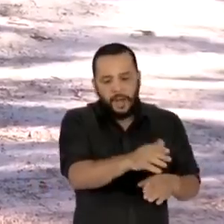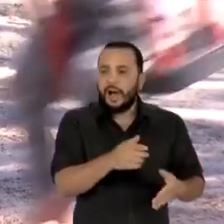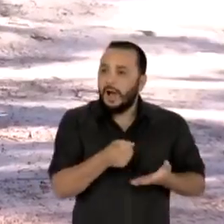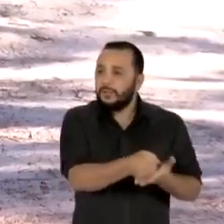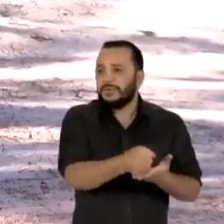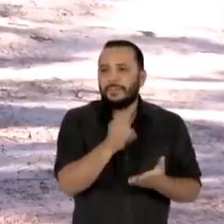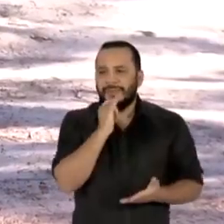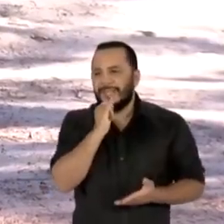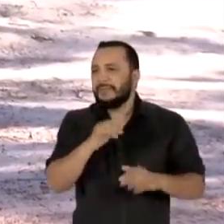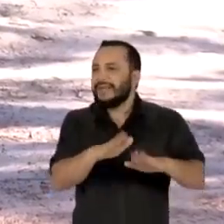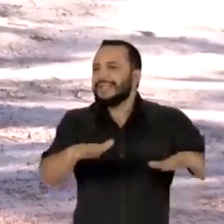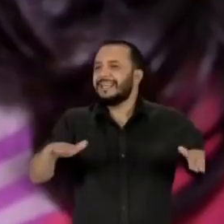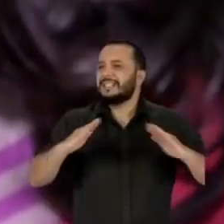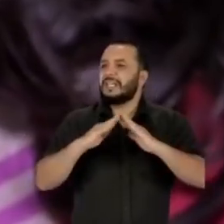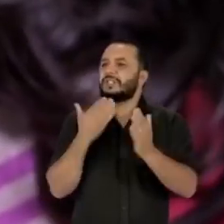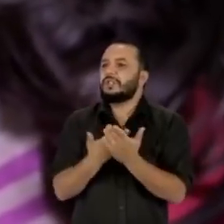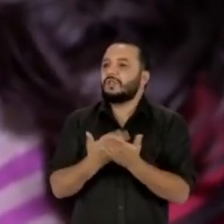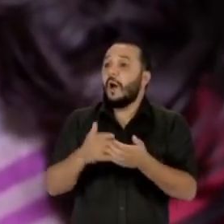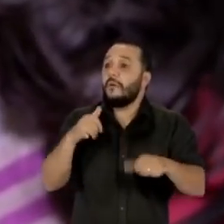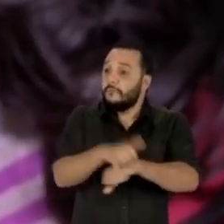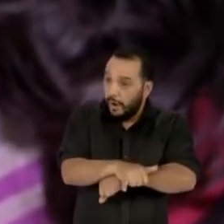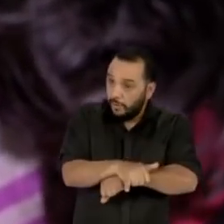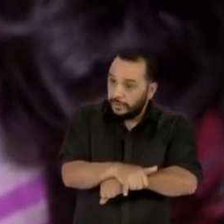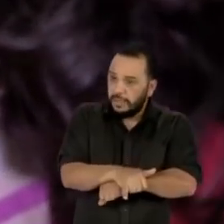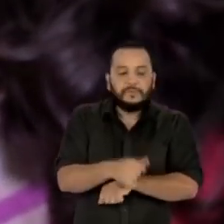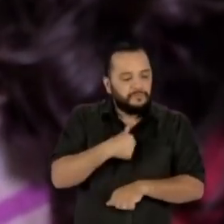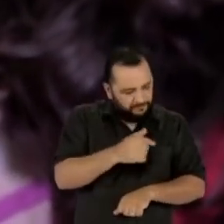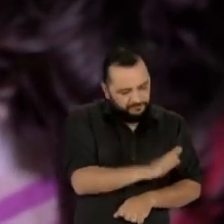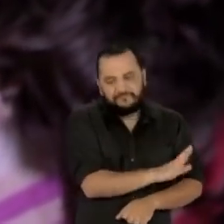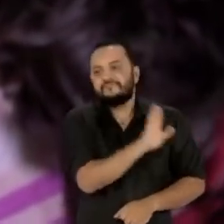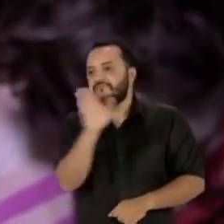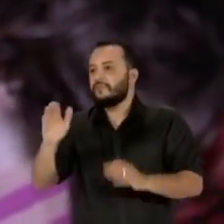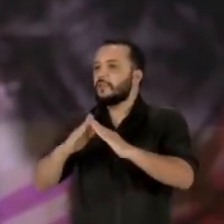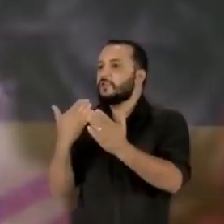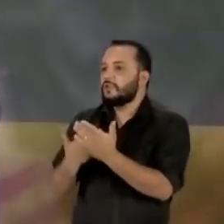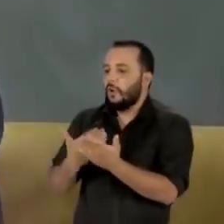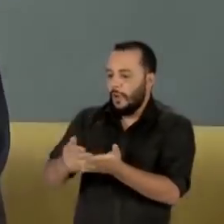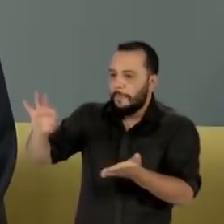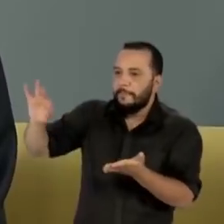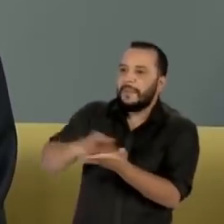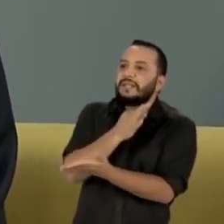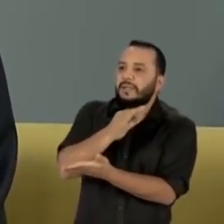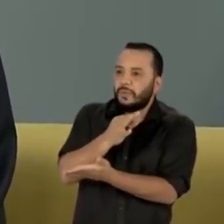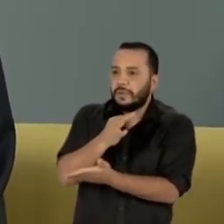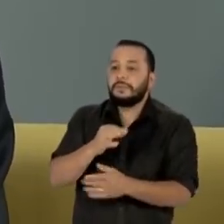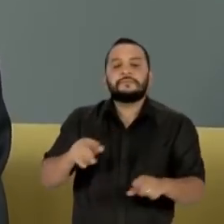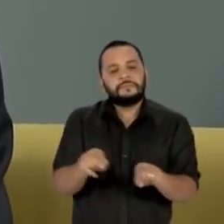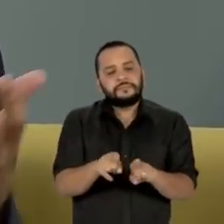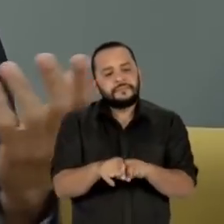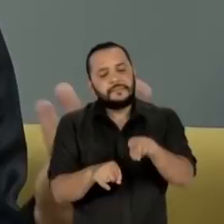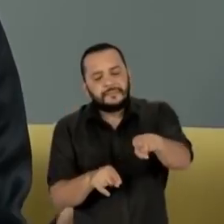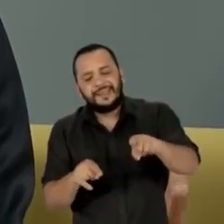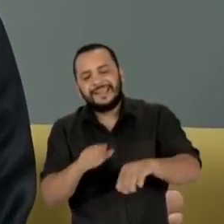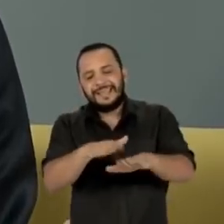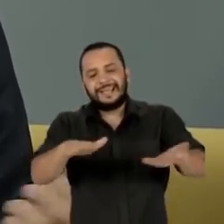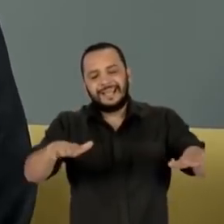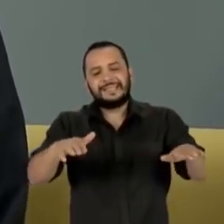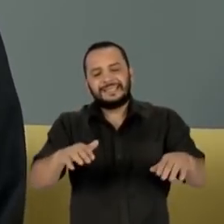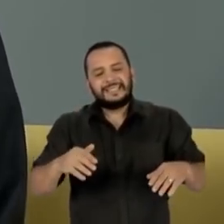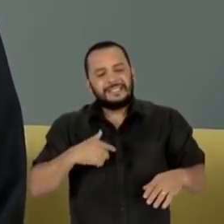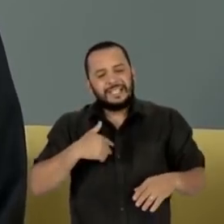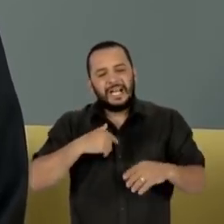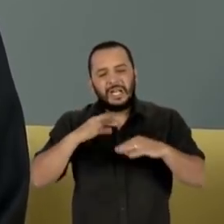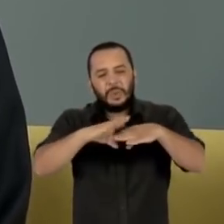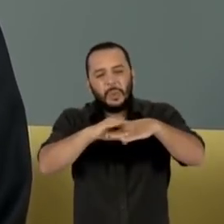não tá frequentando a escola regularmente ele pode providenciar a matrícula dessa criança na escola ele pode perceber que a criança precisa de algum cuidado de